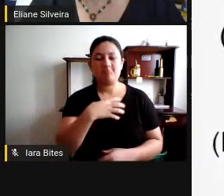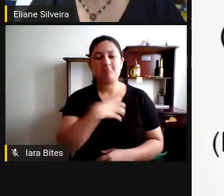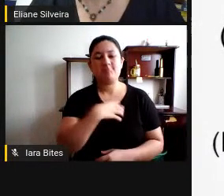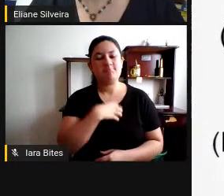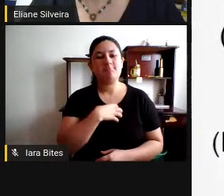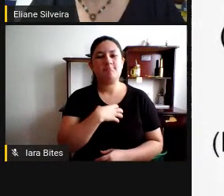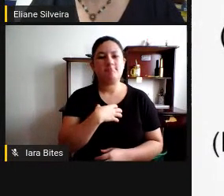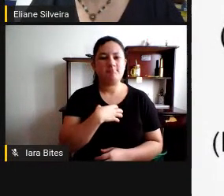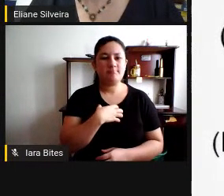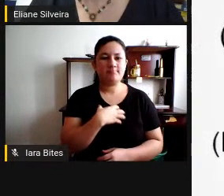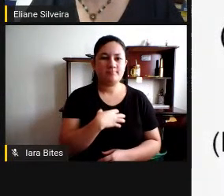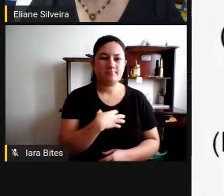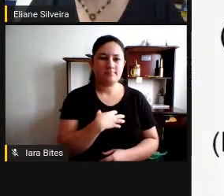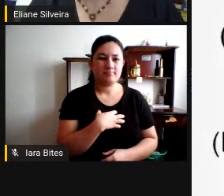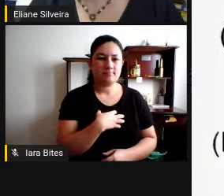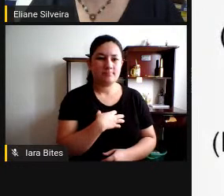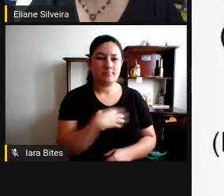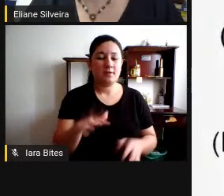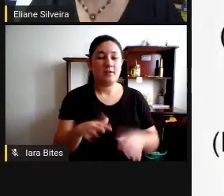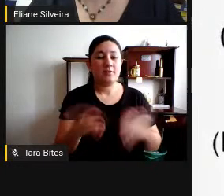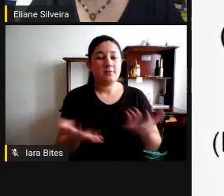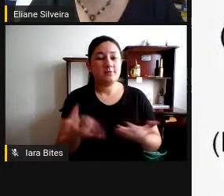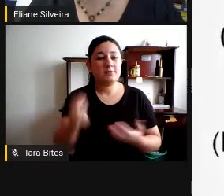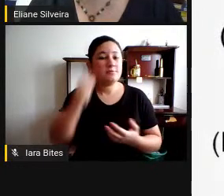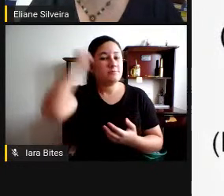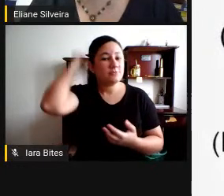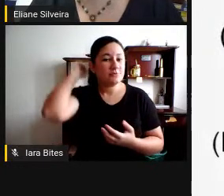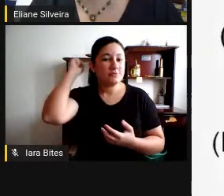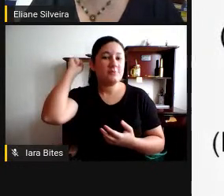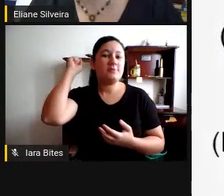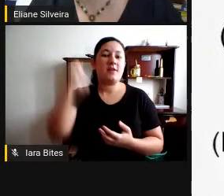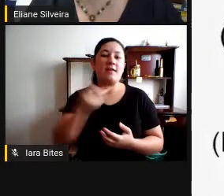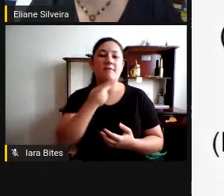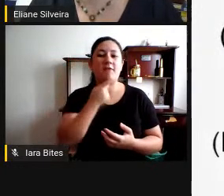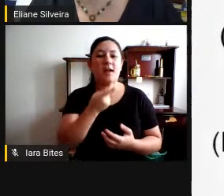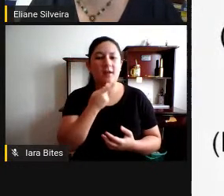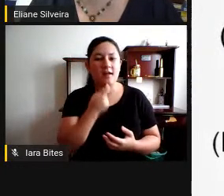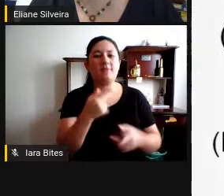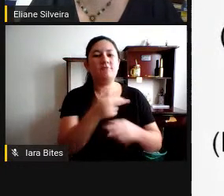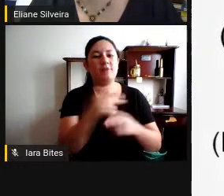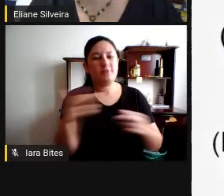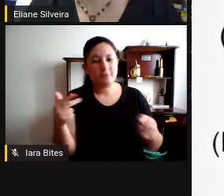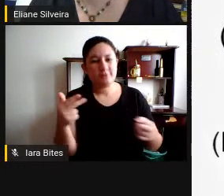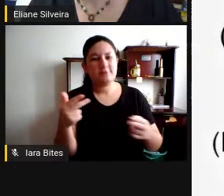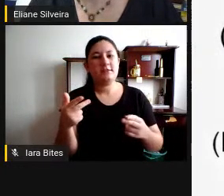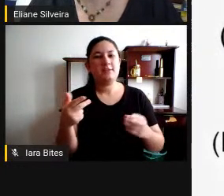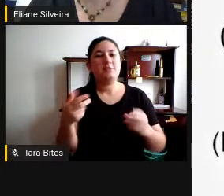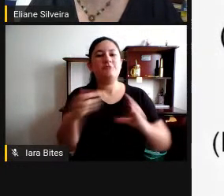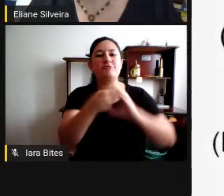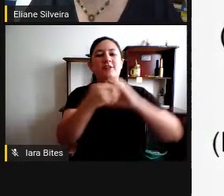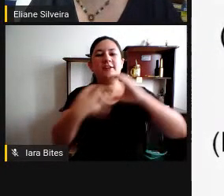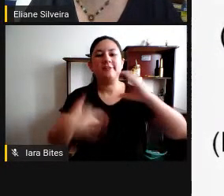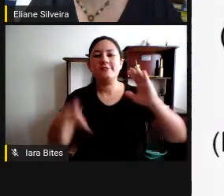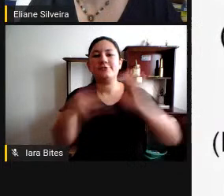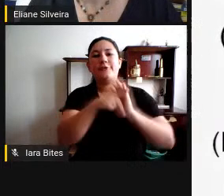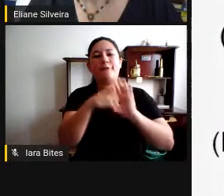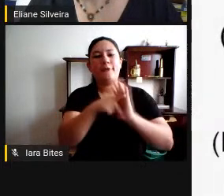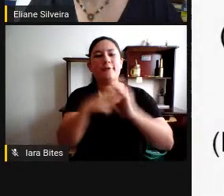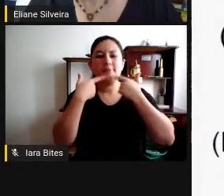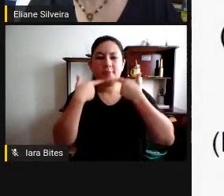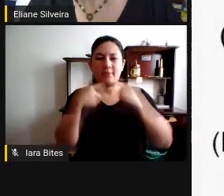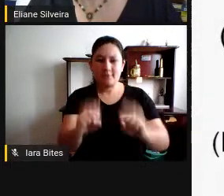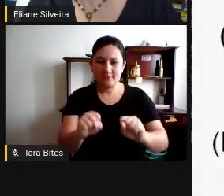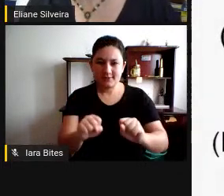coloca. Saussure teria então algo a nos dizer a respeito da especificidade do linguista propriamente dito? Eu acredito que sim,